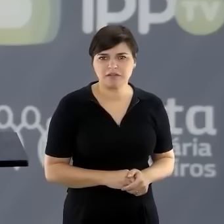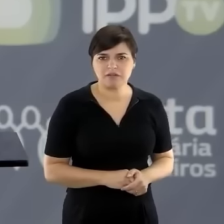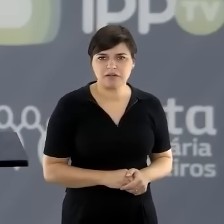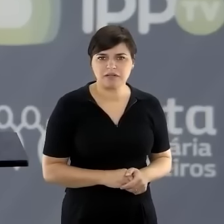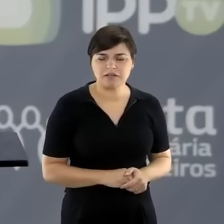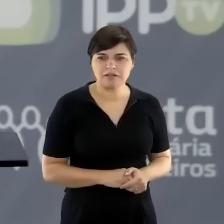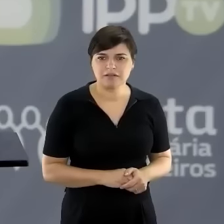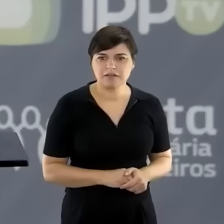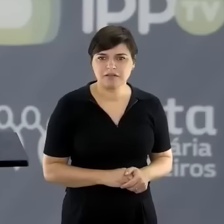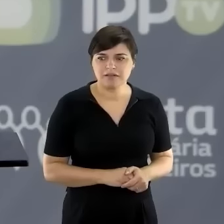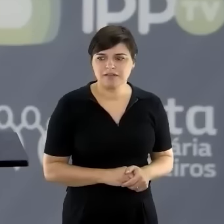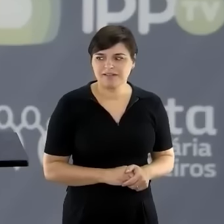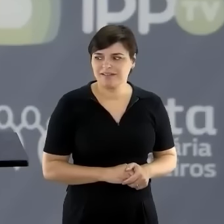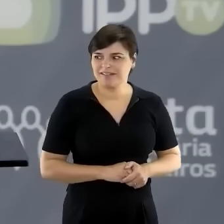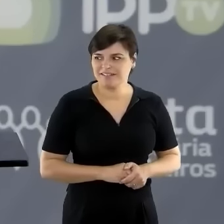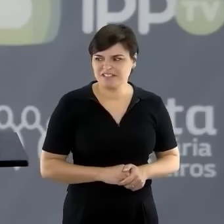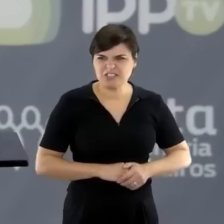cara